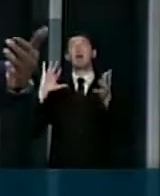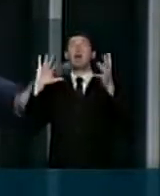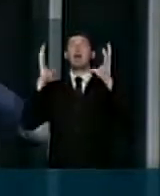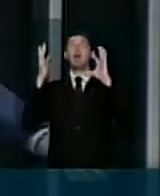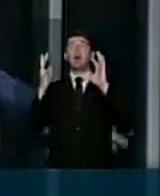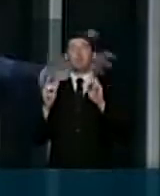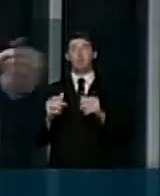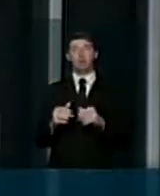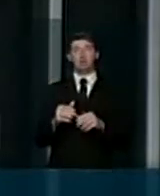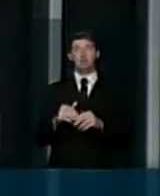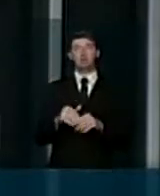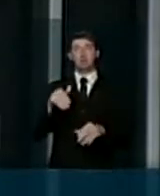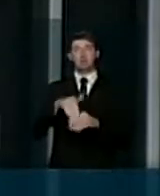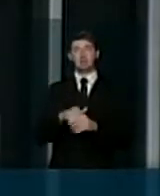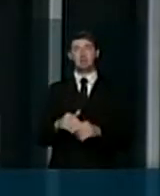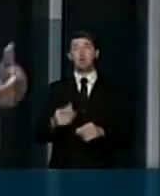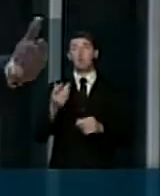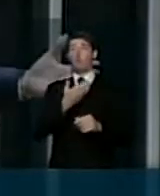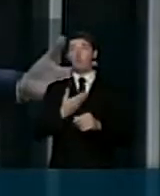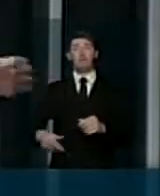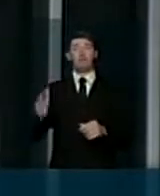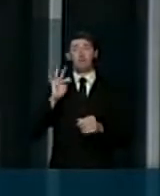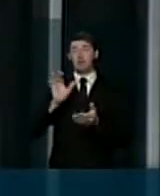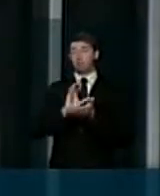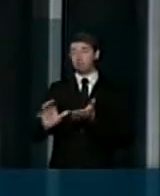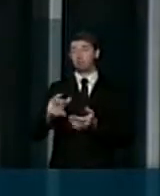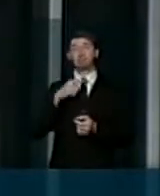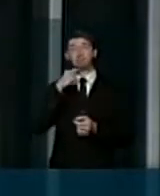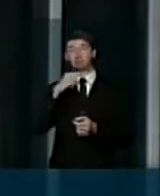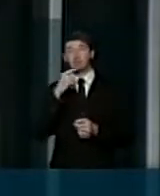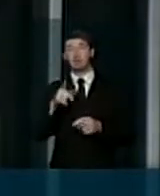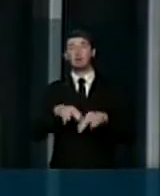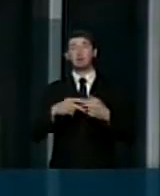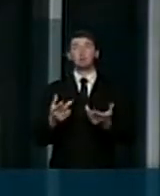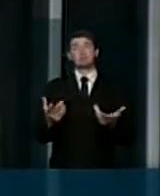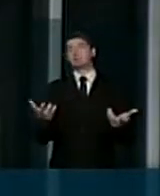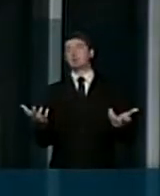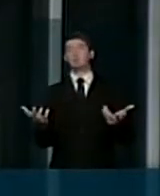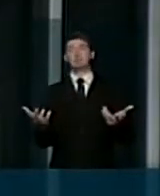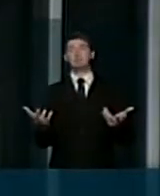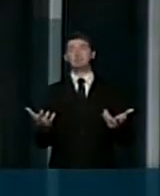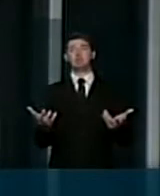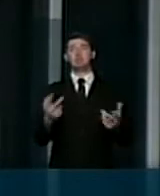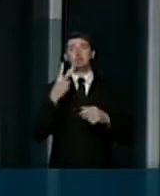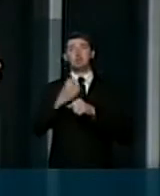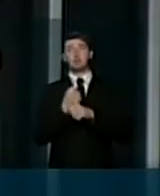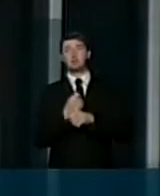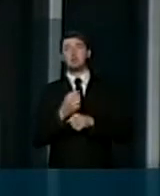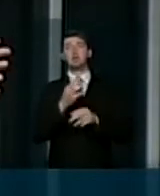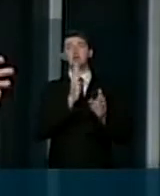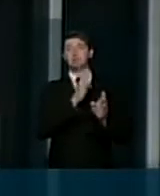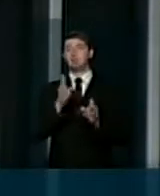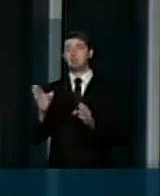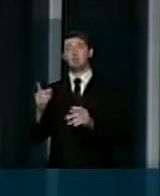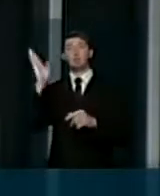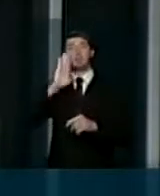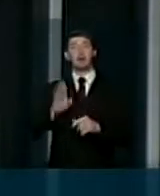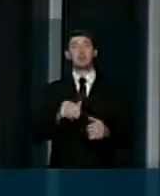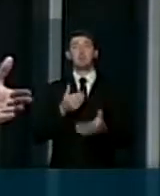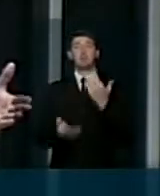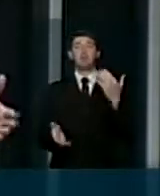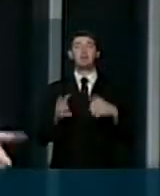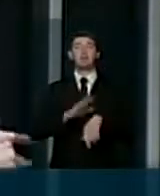governo federal não pode repassar recursos por conta de que entramos no período eleitoral. Quer dizer, a cada 2 anos o país perde no